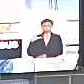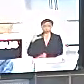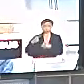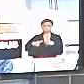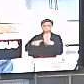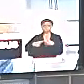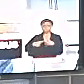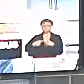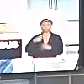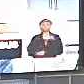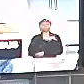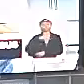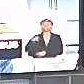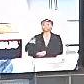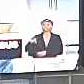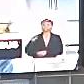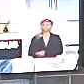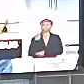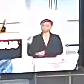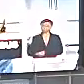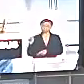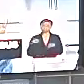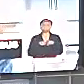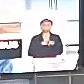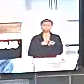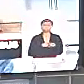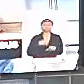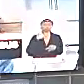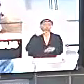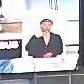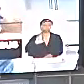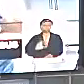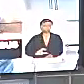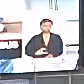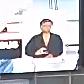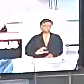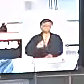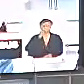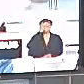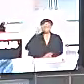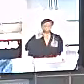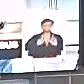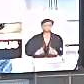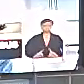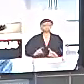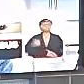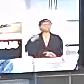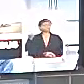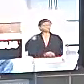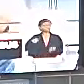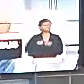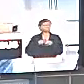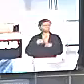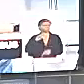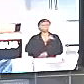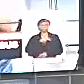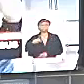sou o presidente do conselho da pessoa com deficiência fui presidente do comped também como a maioria me conhece mas